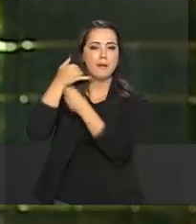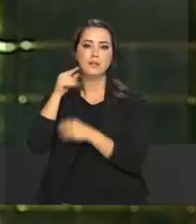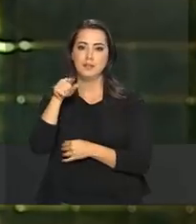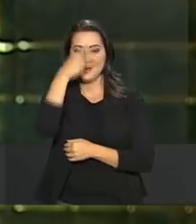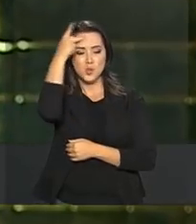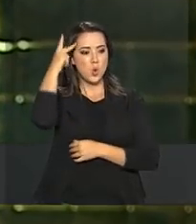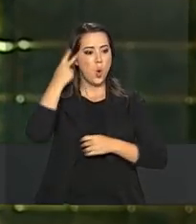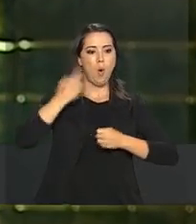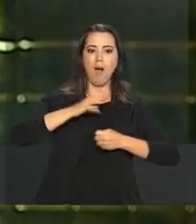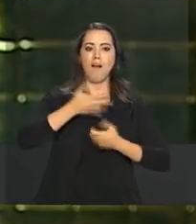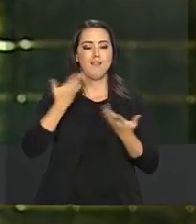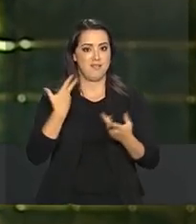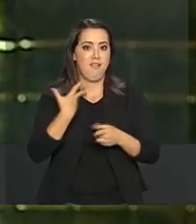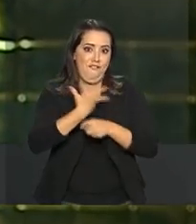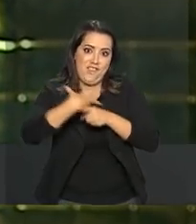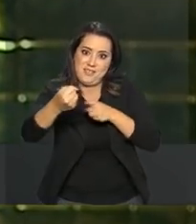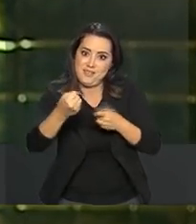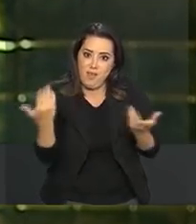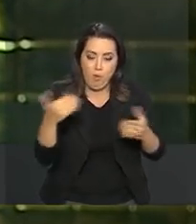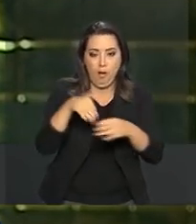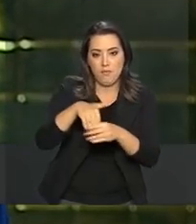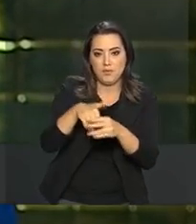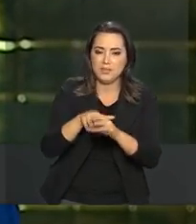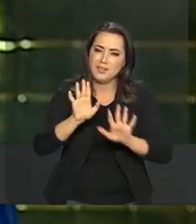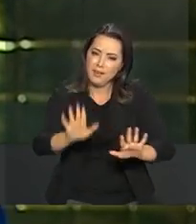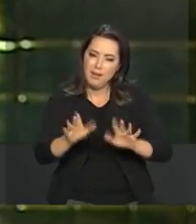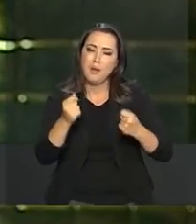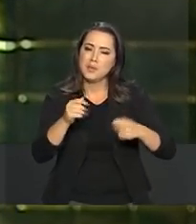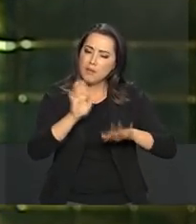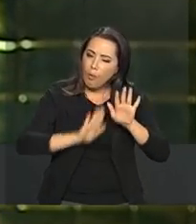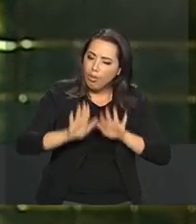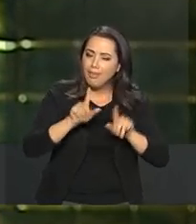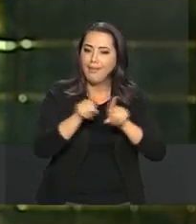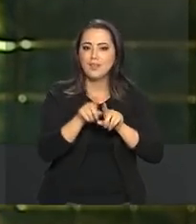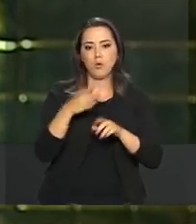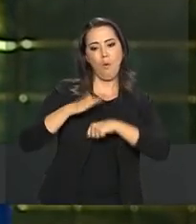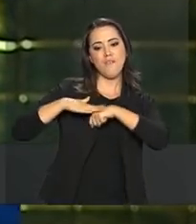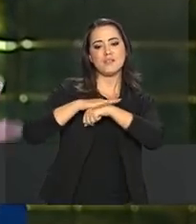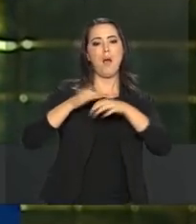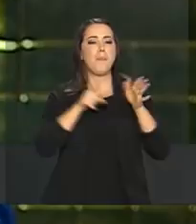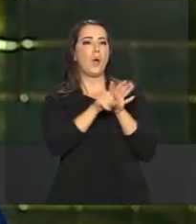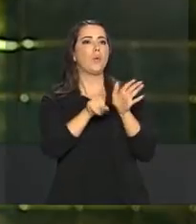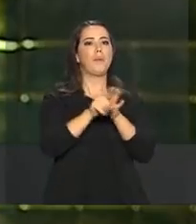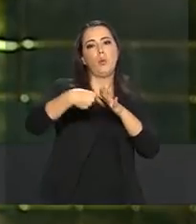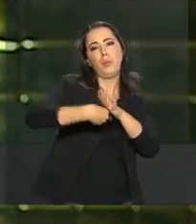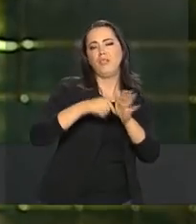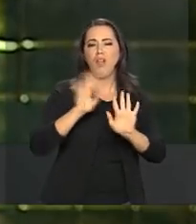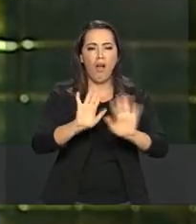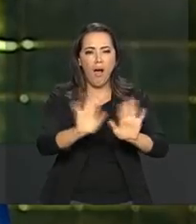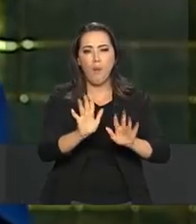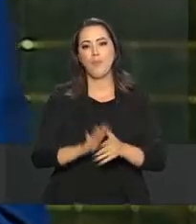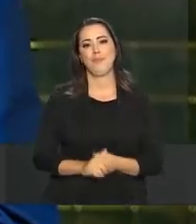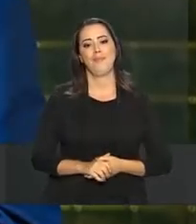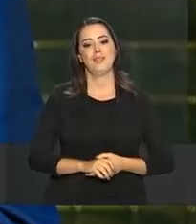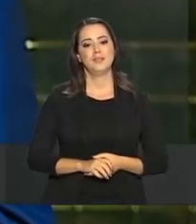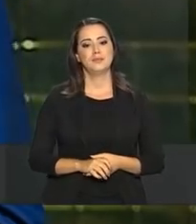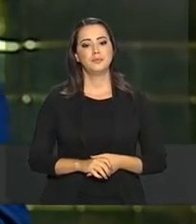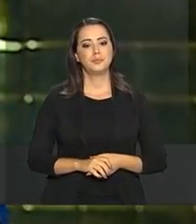de vencer as eleições seria até um pouco indelicado se nós começarmos a fazer perguntas e 60